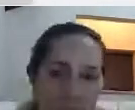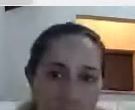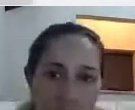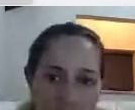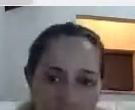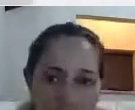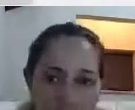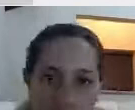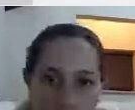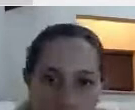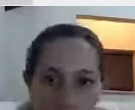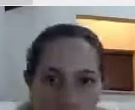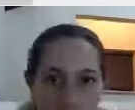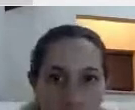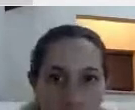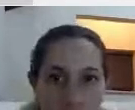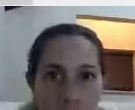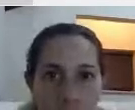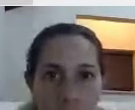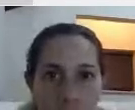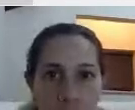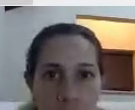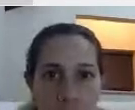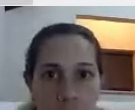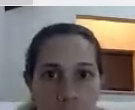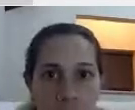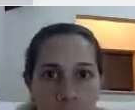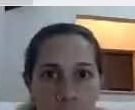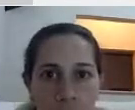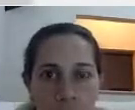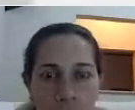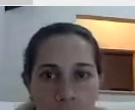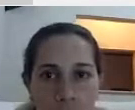Nome do usuário com suas permissões à tabela.